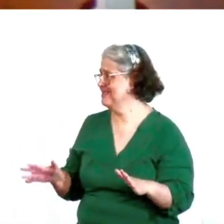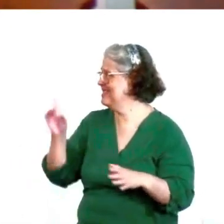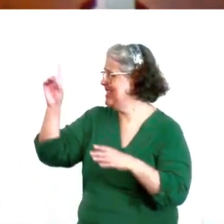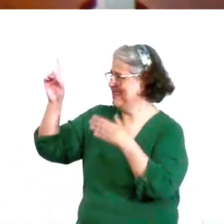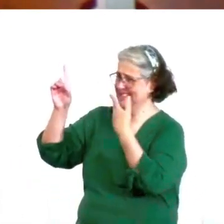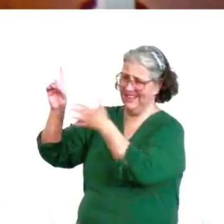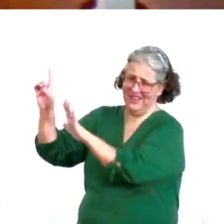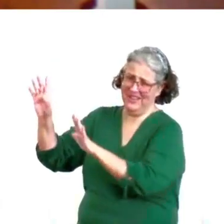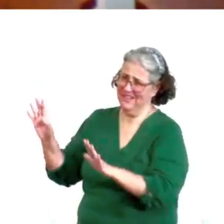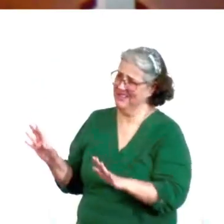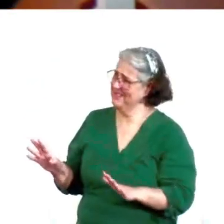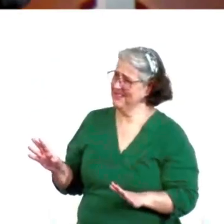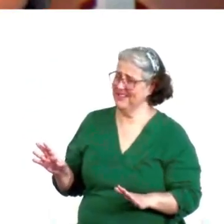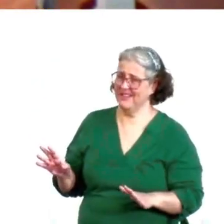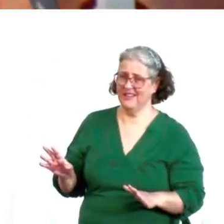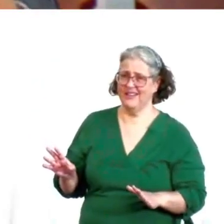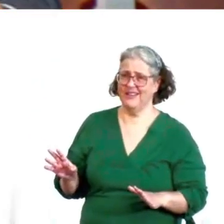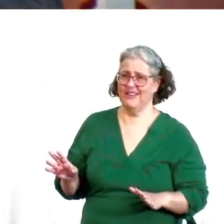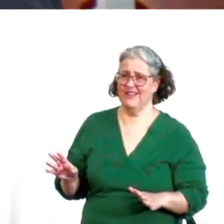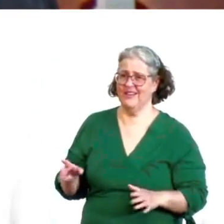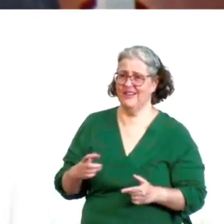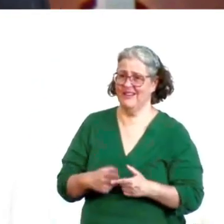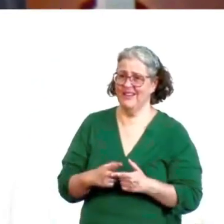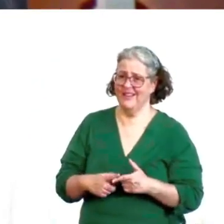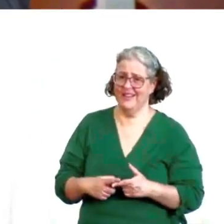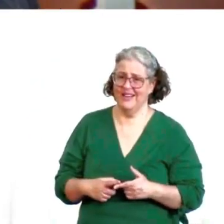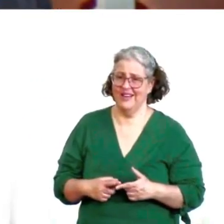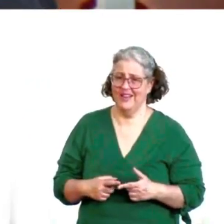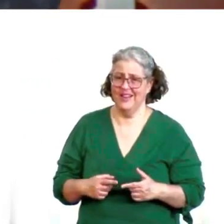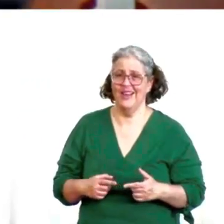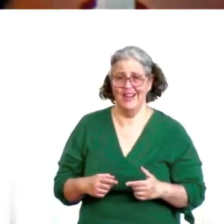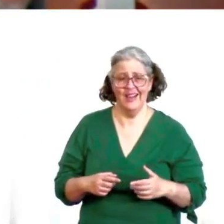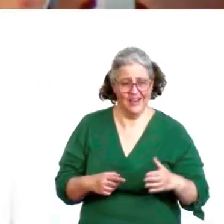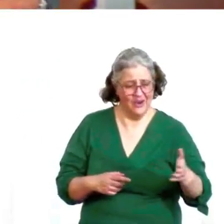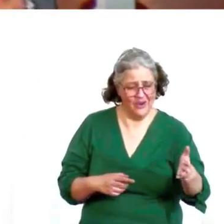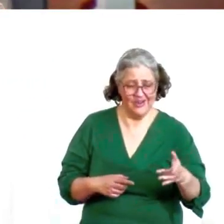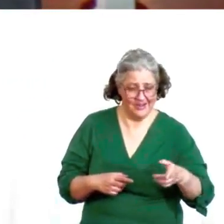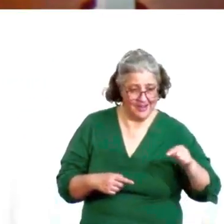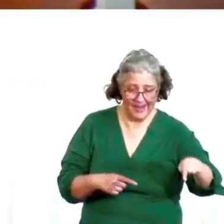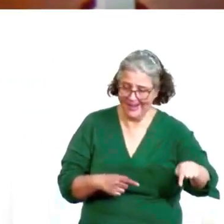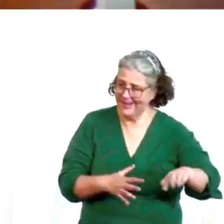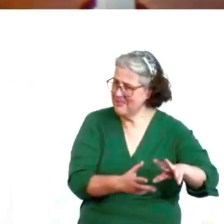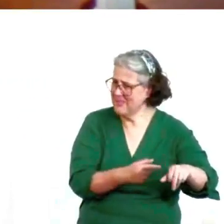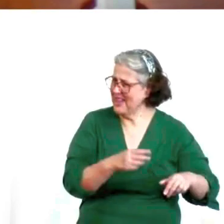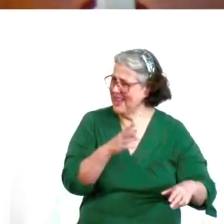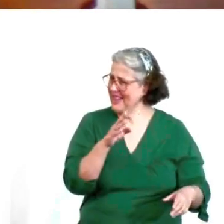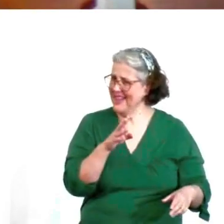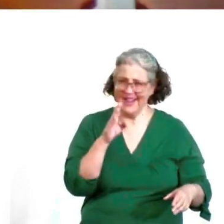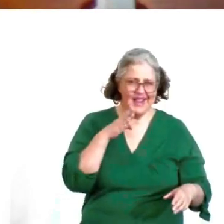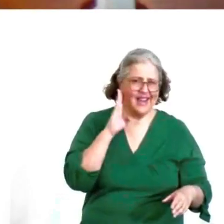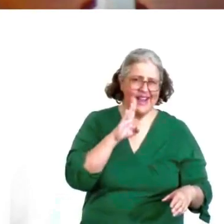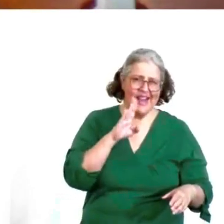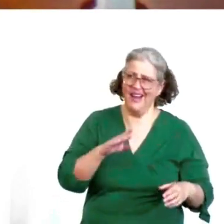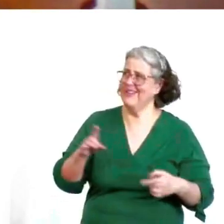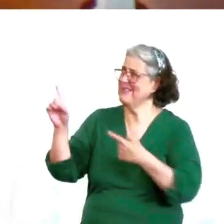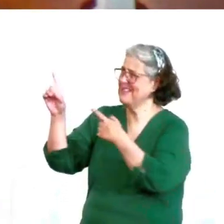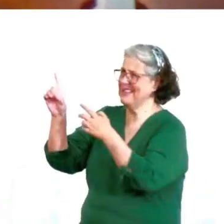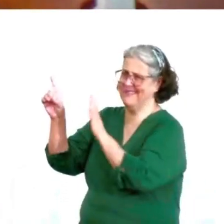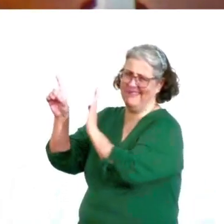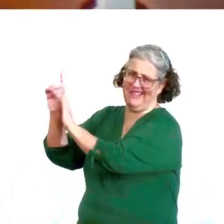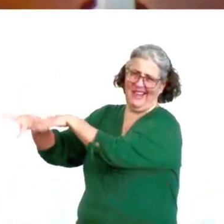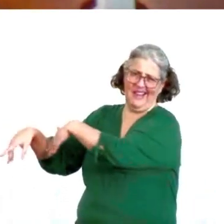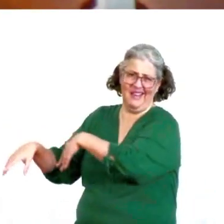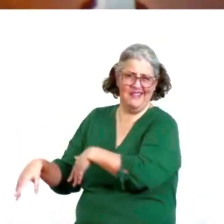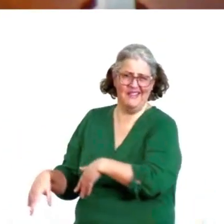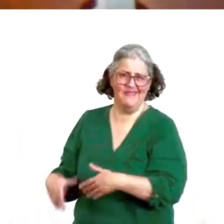Porque esse Deus está te proibindo de fazer isso que é tão legal. Isso é legal. Deus está te proibindo disso. Sai disso. Para de ser